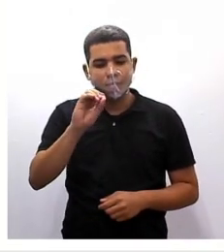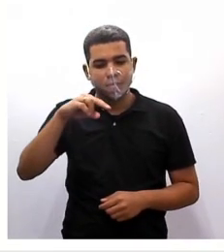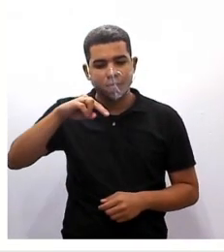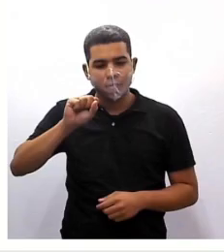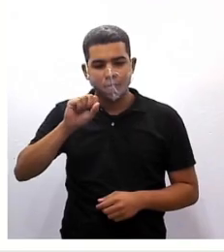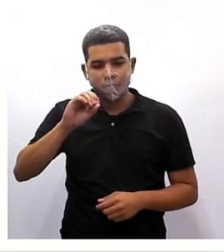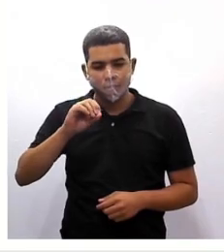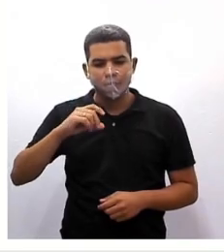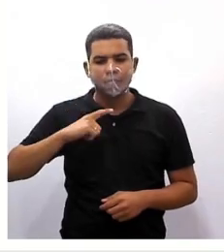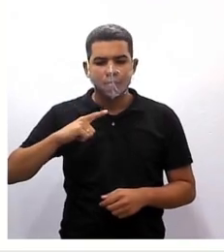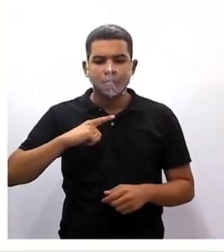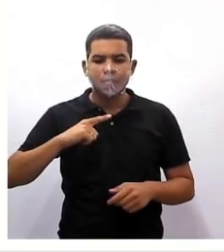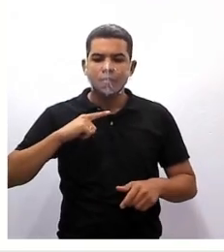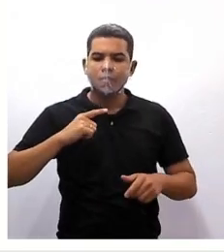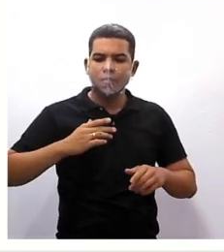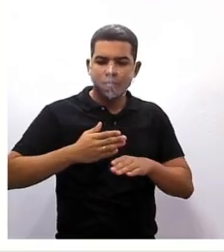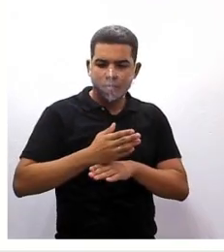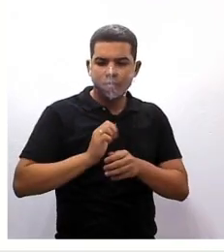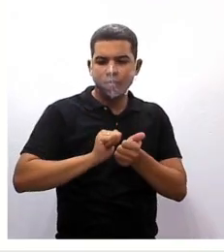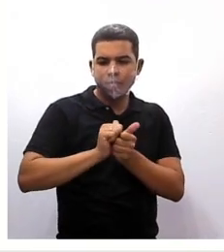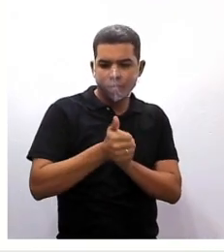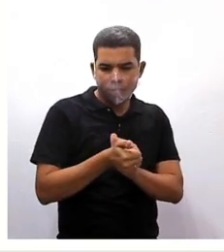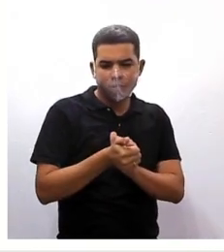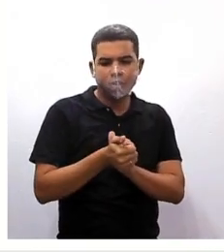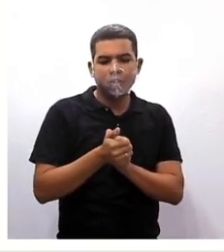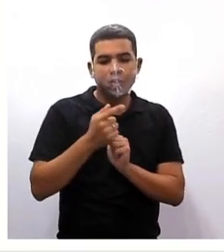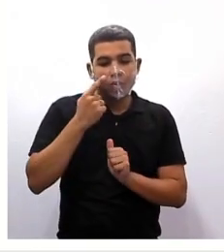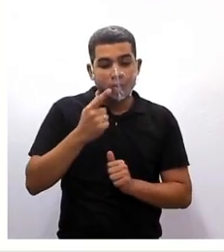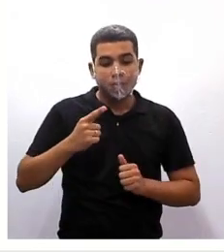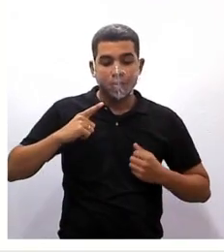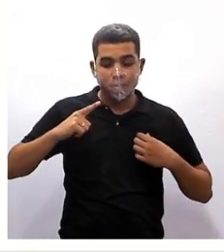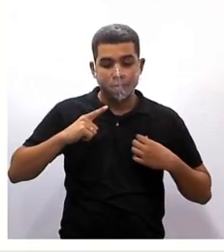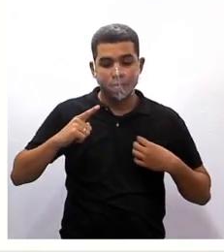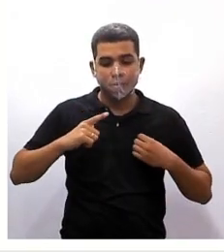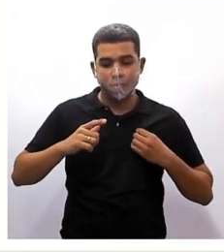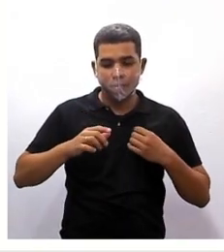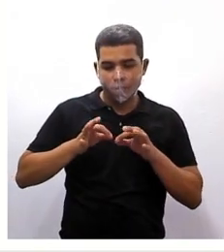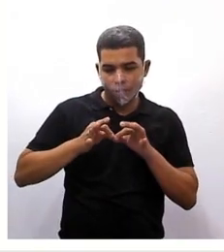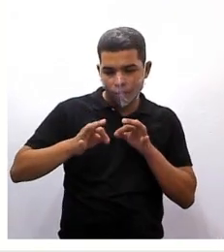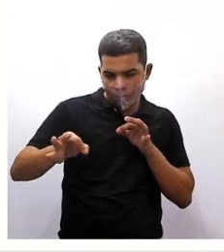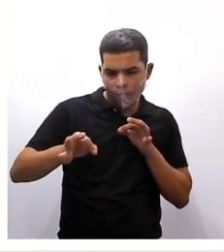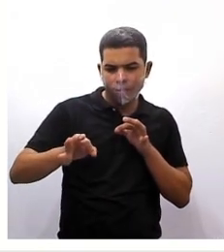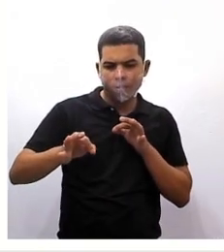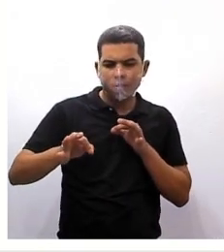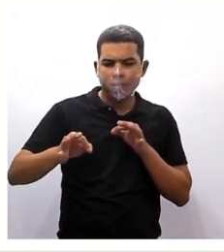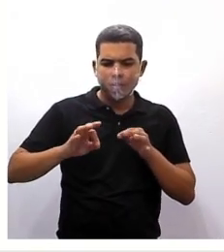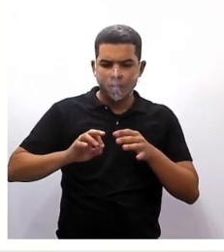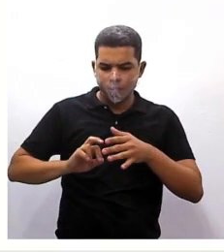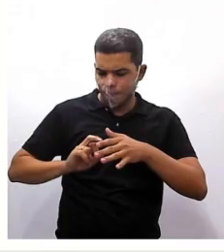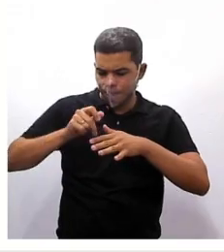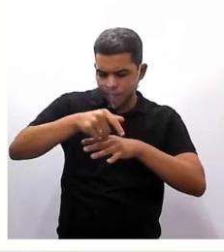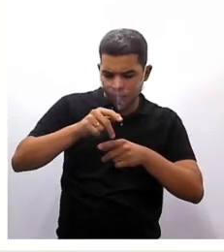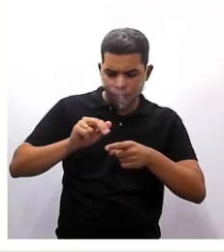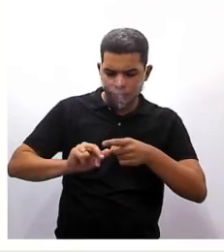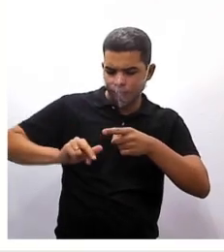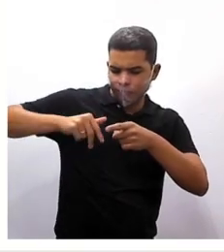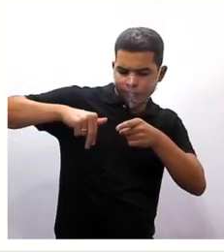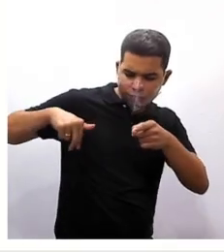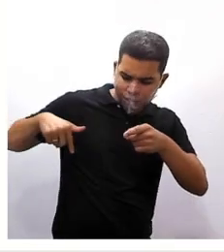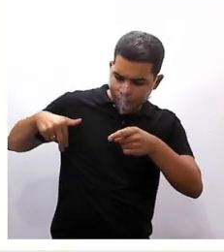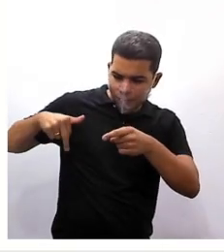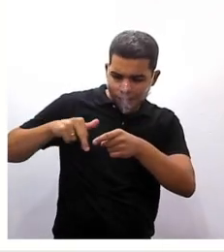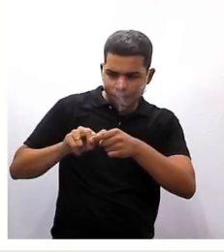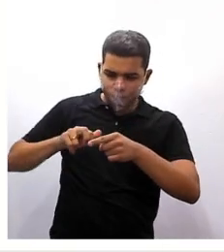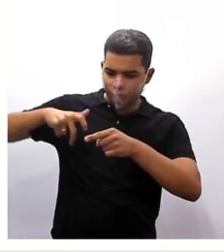uma corrida com o obstáculo. Observe abaixo as distâncias entre as vigas e dos obstáculos. Veja que ele tem